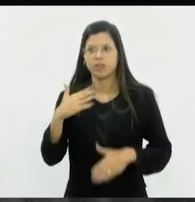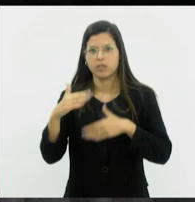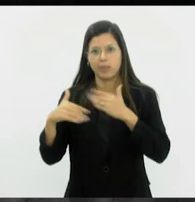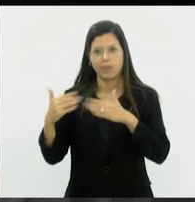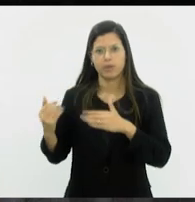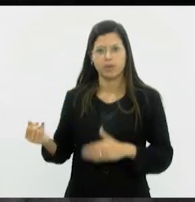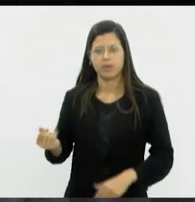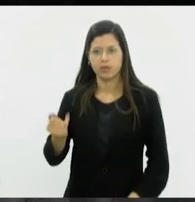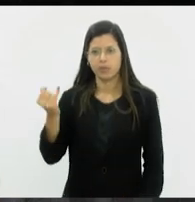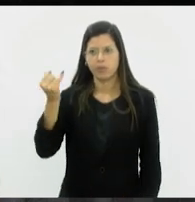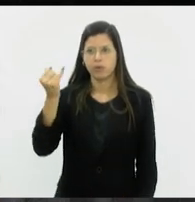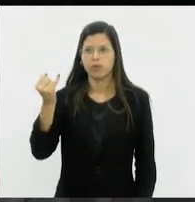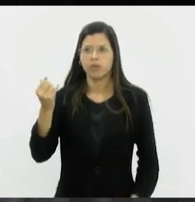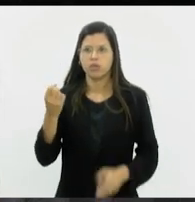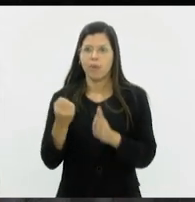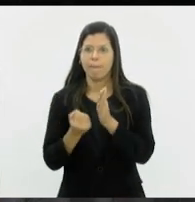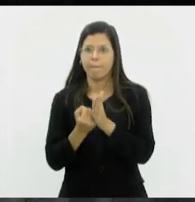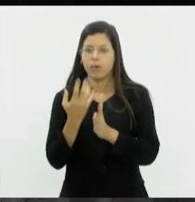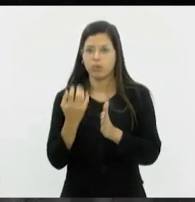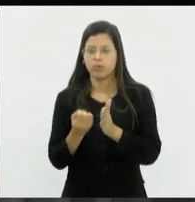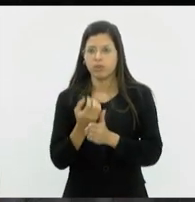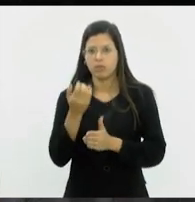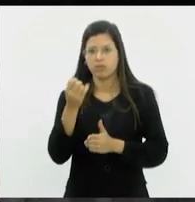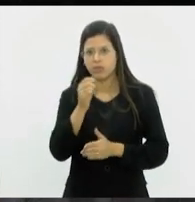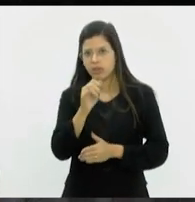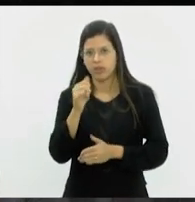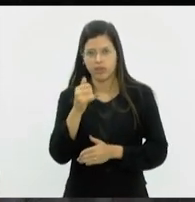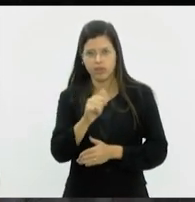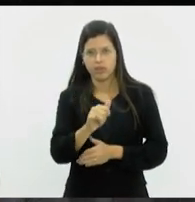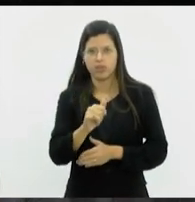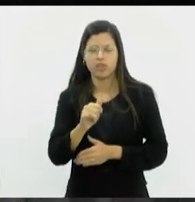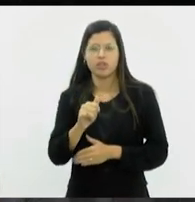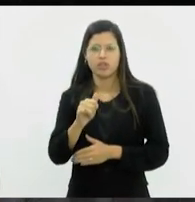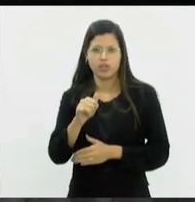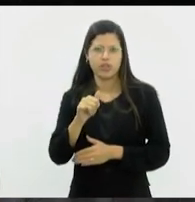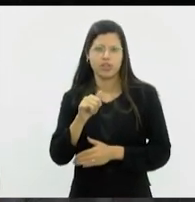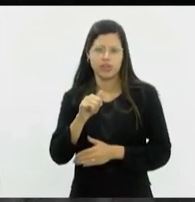fundamental para a produção de energia nuclear, que, por sua vez,